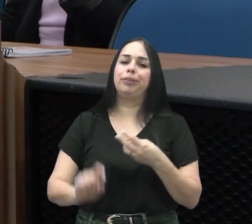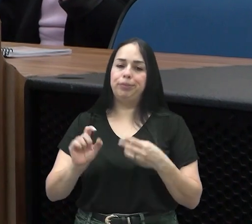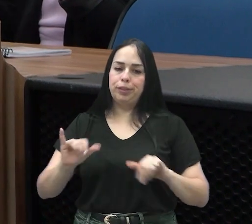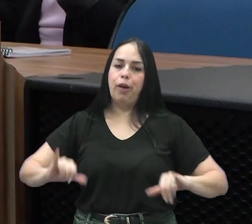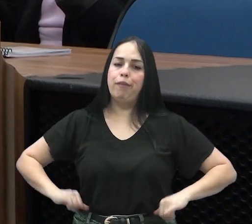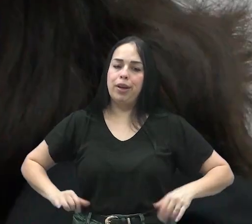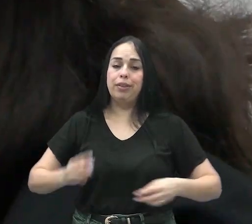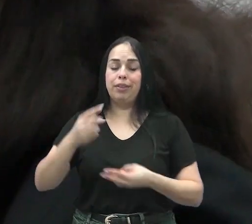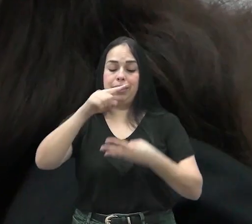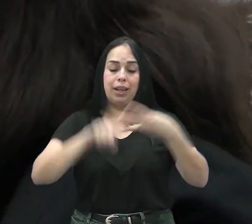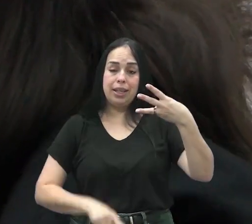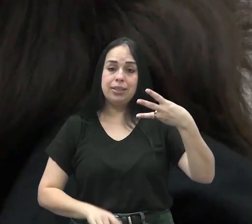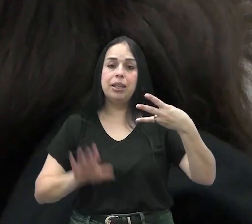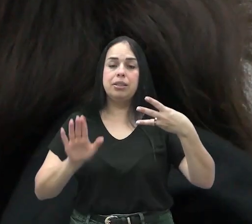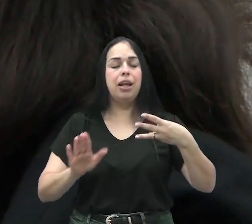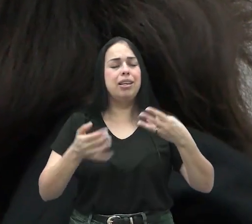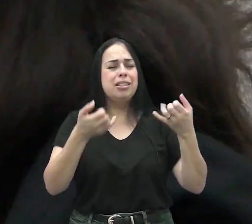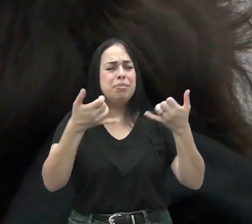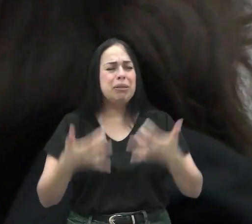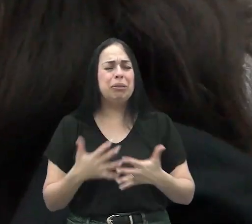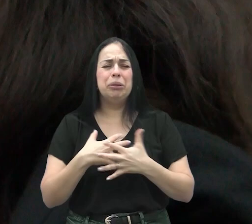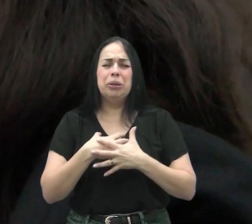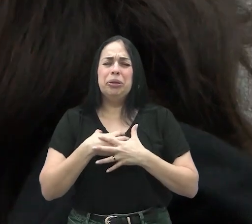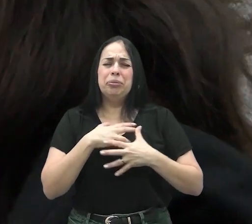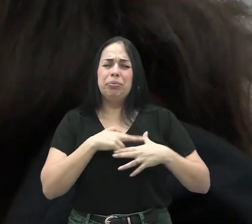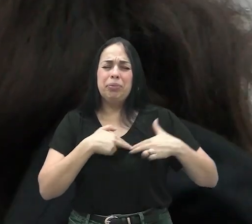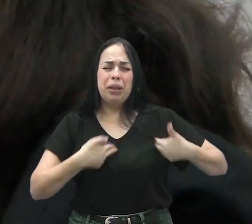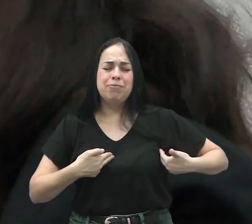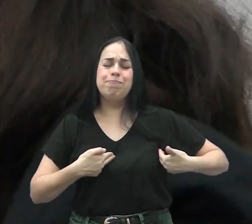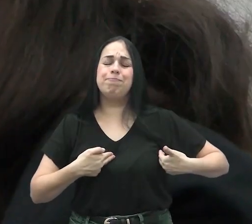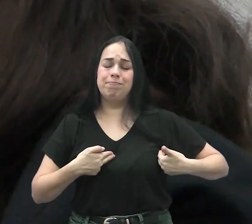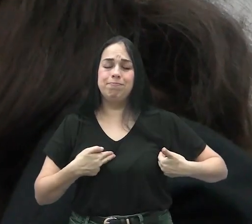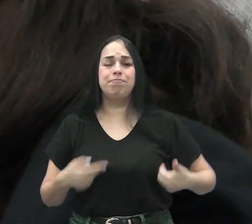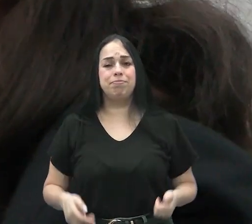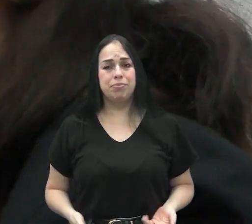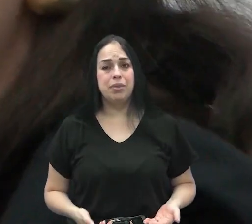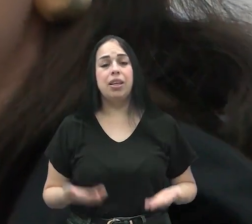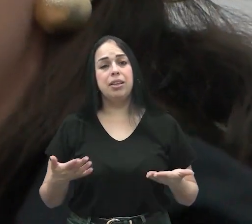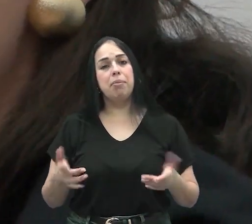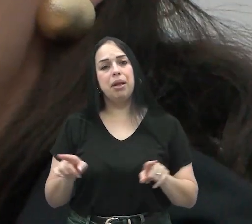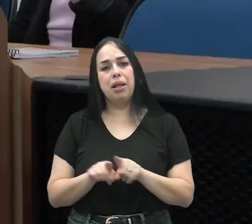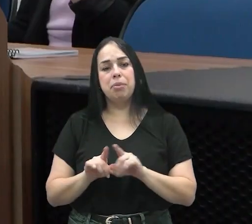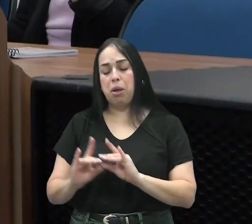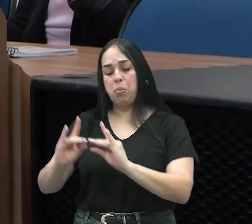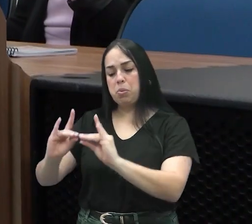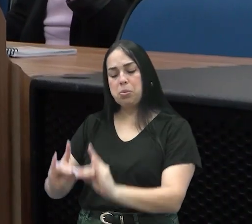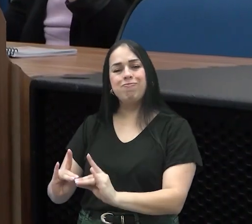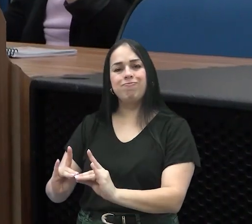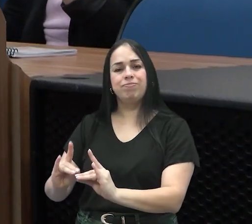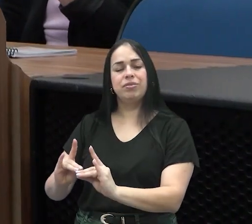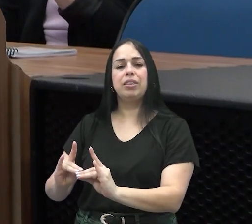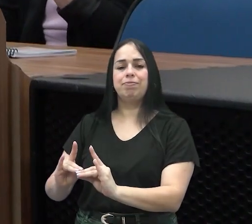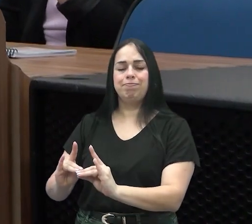3 gestações. E durante seu relato, explicou o luto sentido por uma mulher que passa por essa situação e como